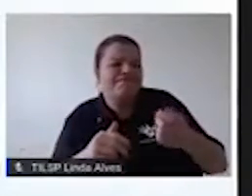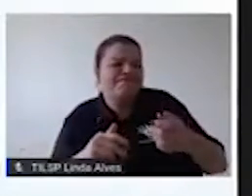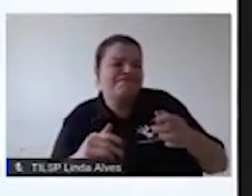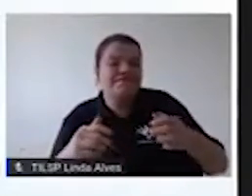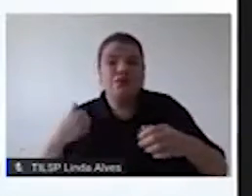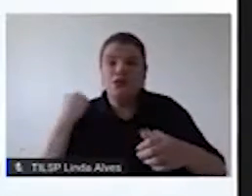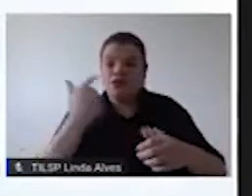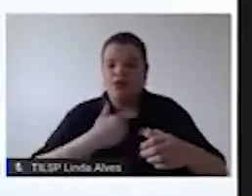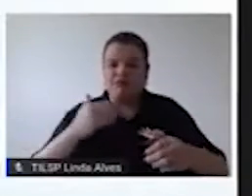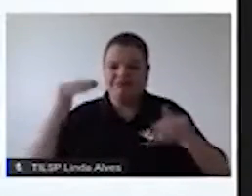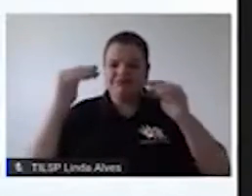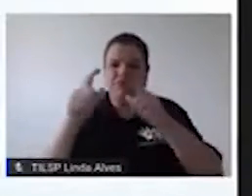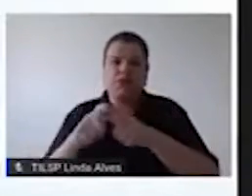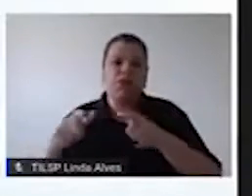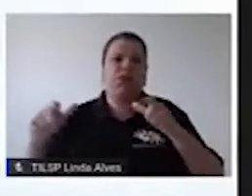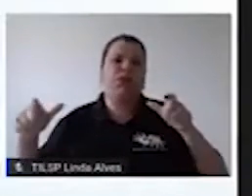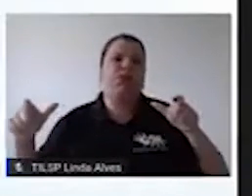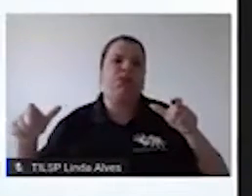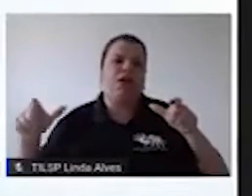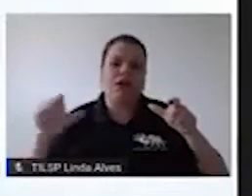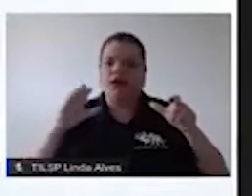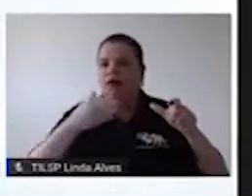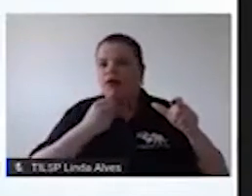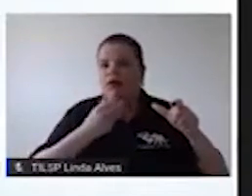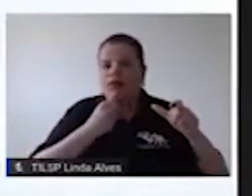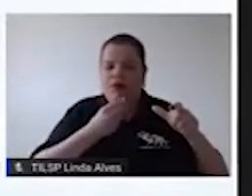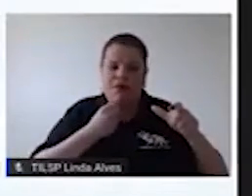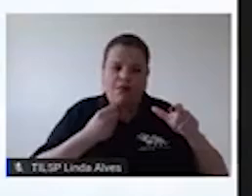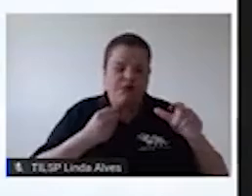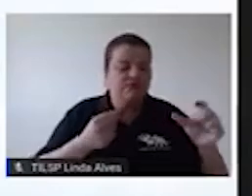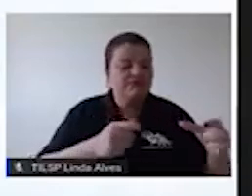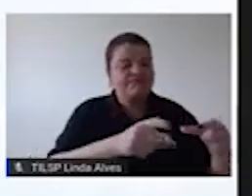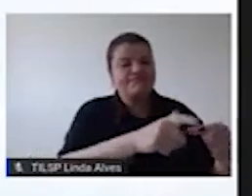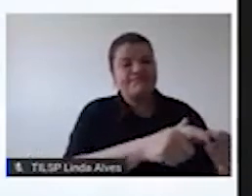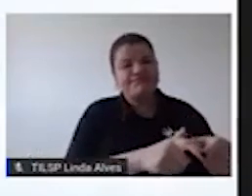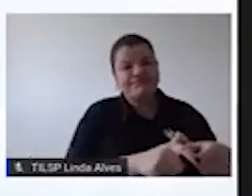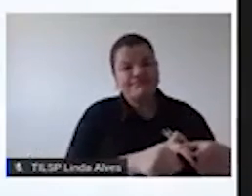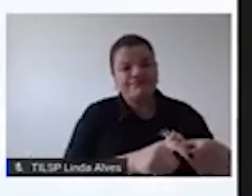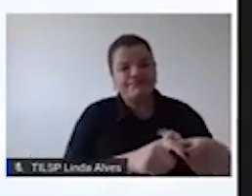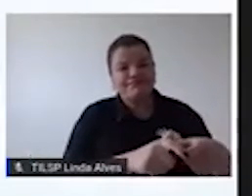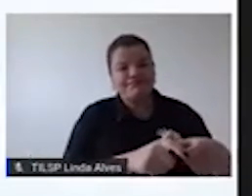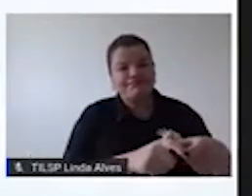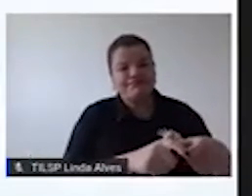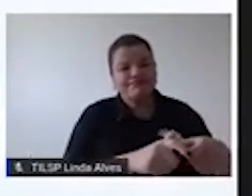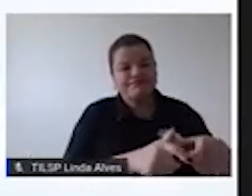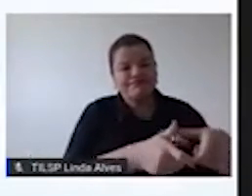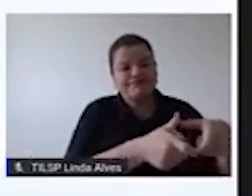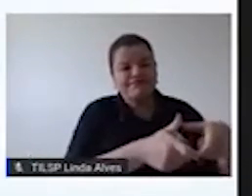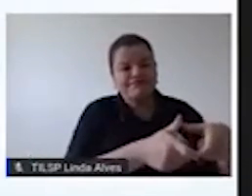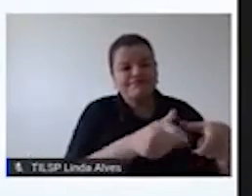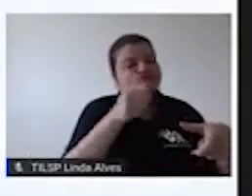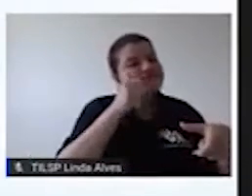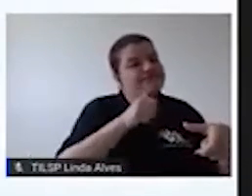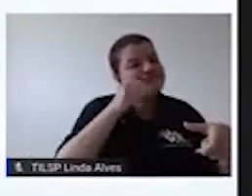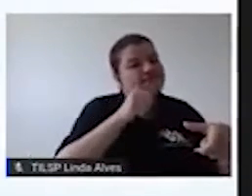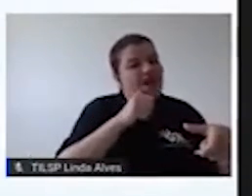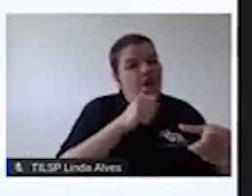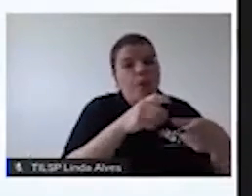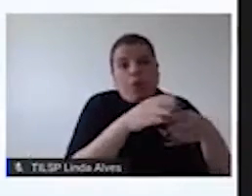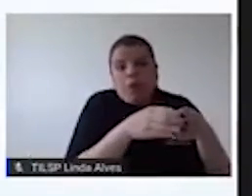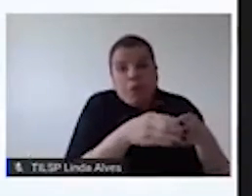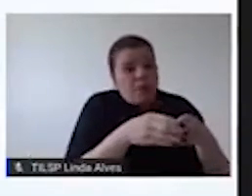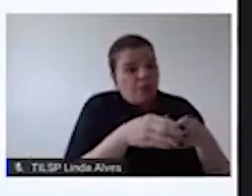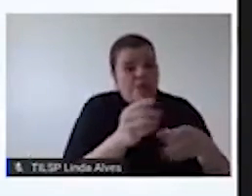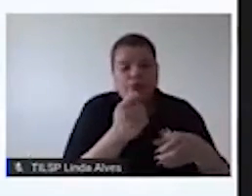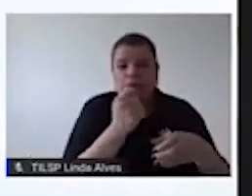grande, né? E essa subrepresentação, ela tem reflexo direto, né, e, na nossa